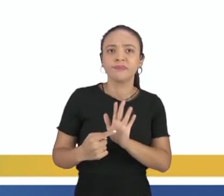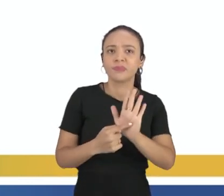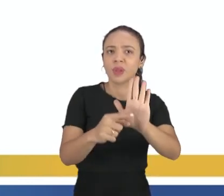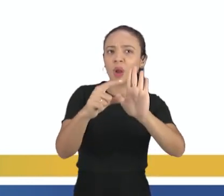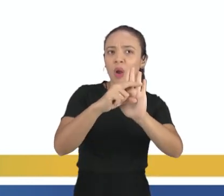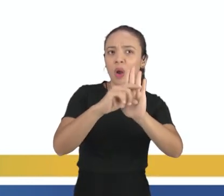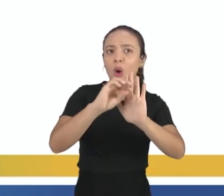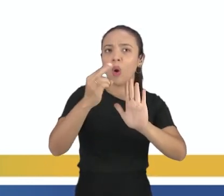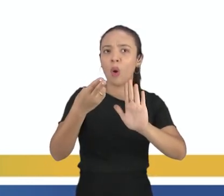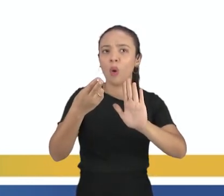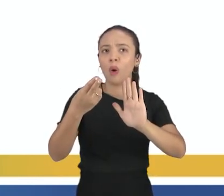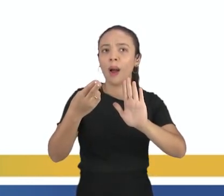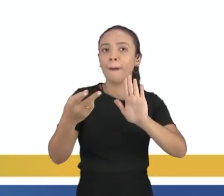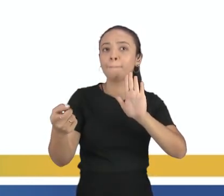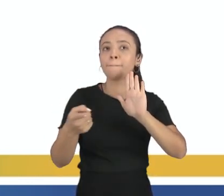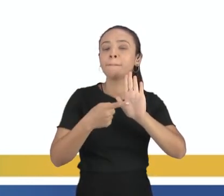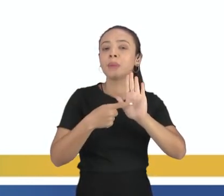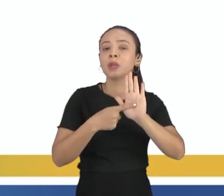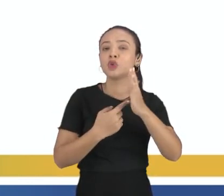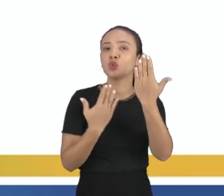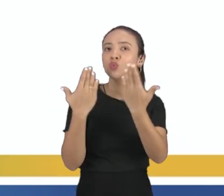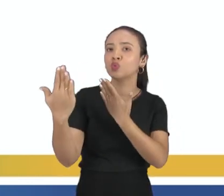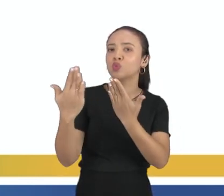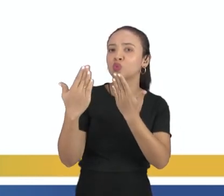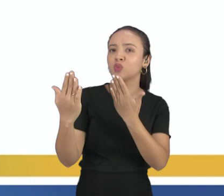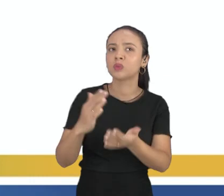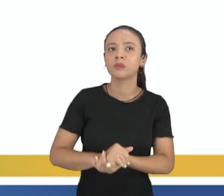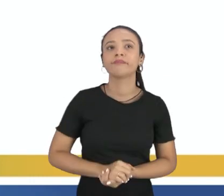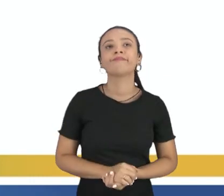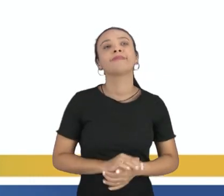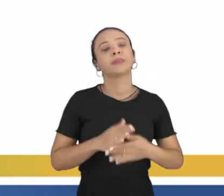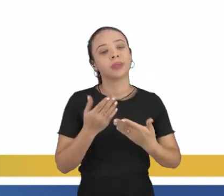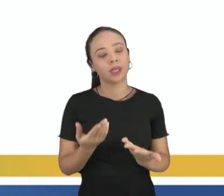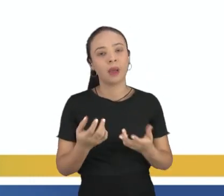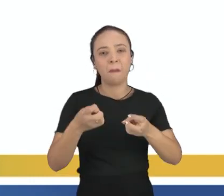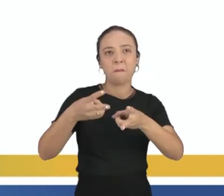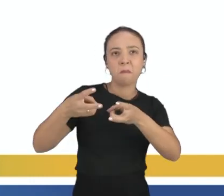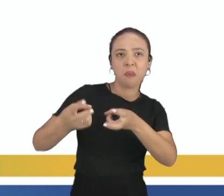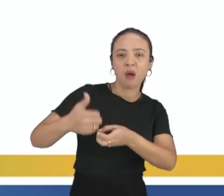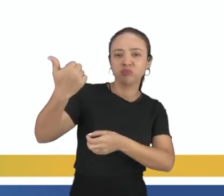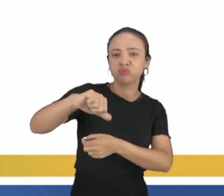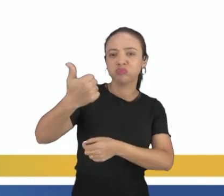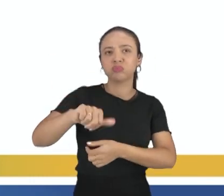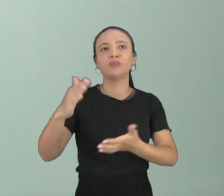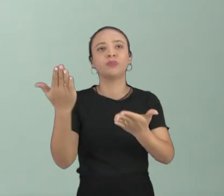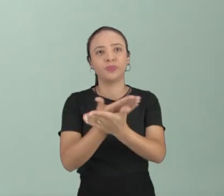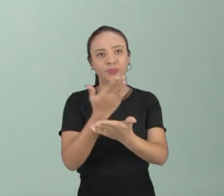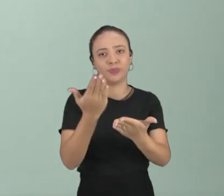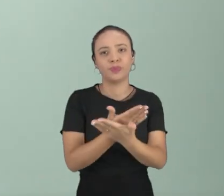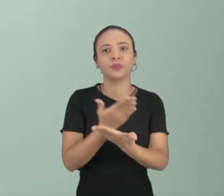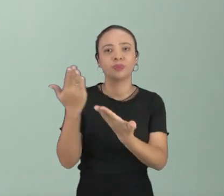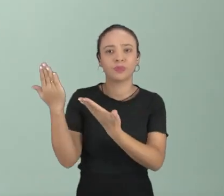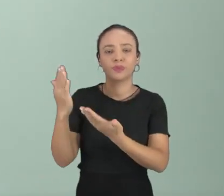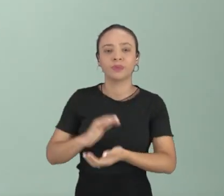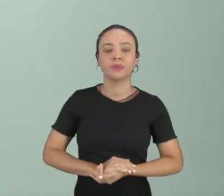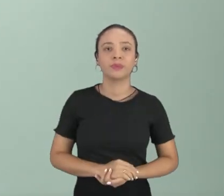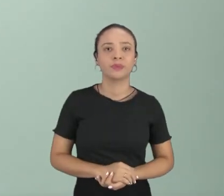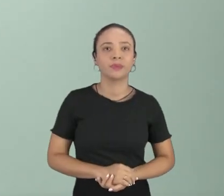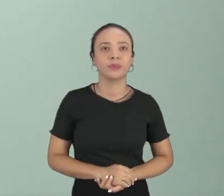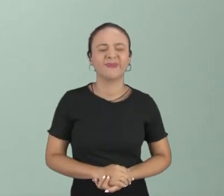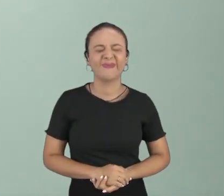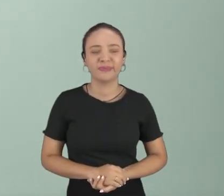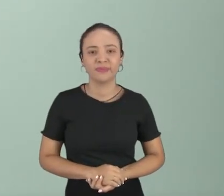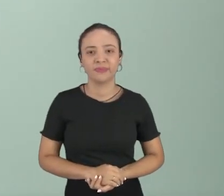ou estabelece uma comparação. Ela avalia o livro Multimundo.